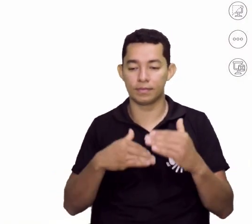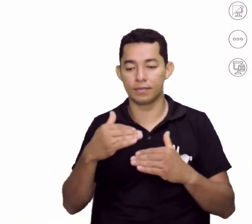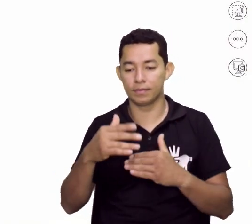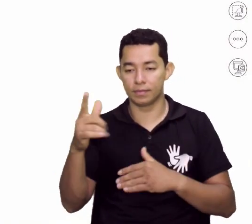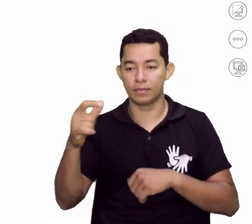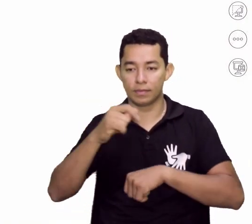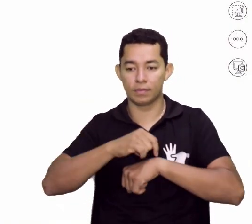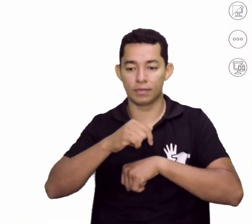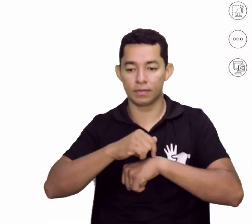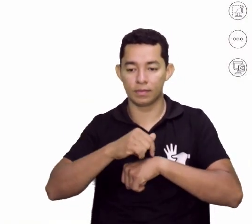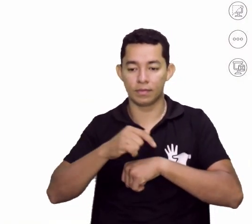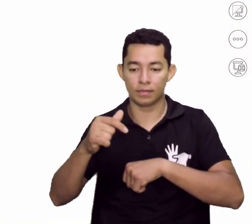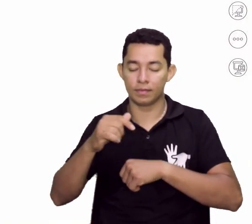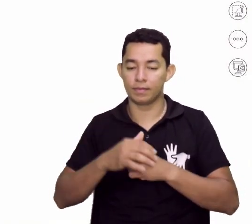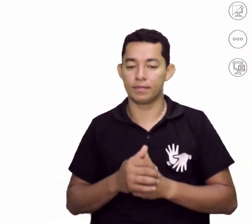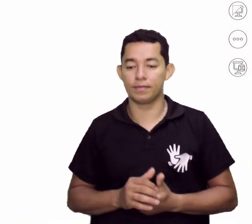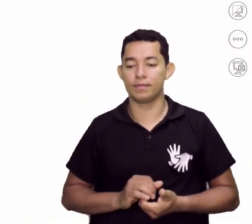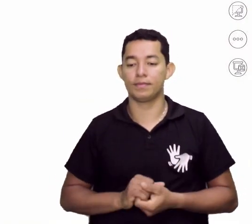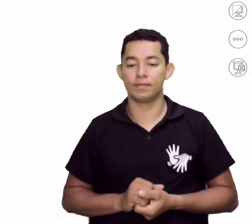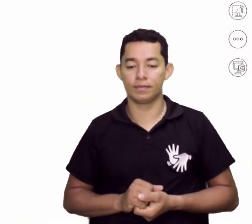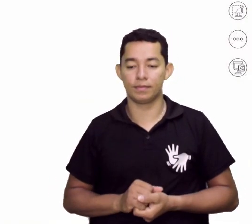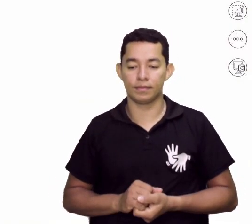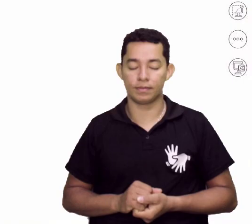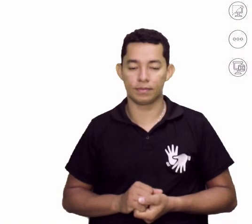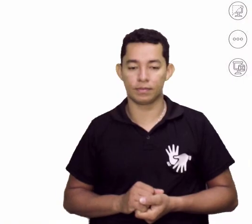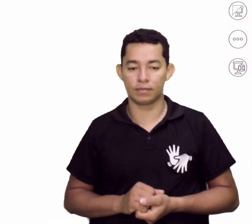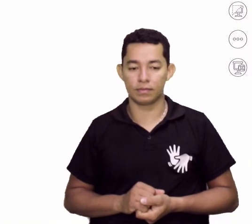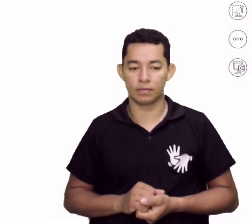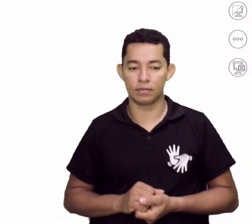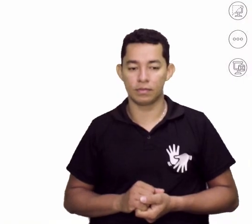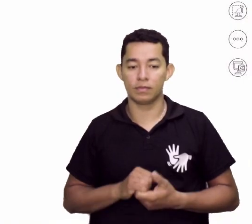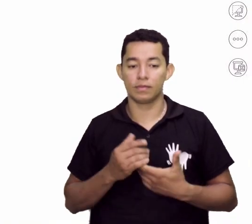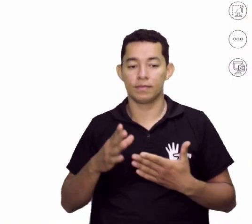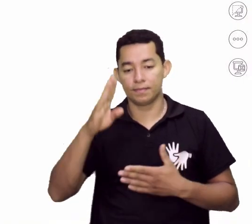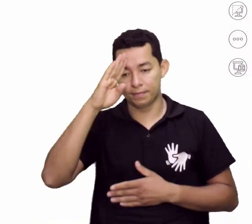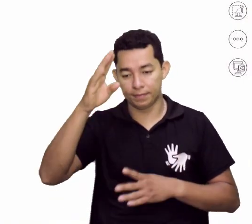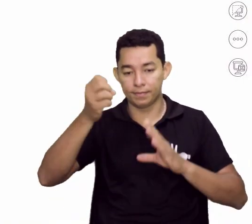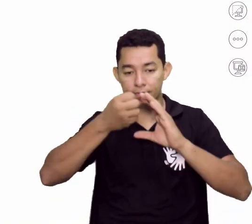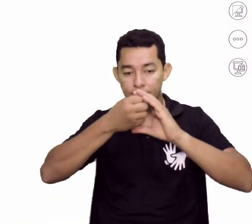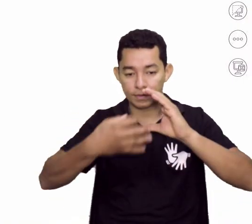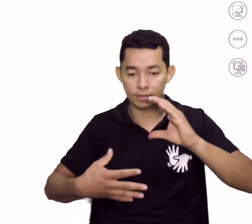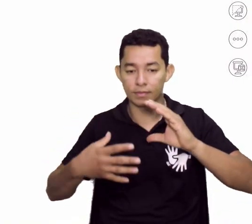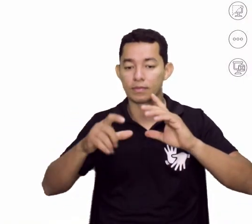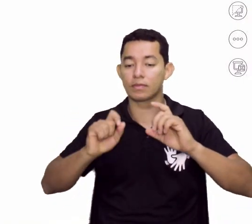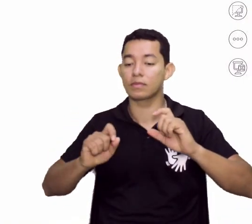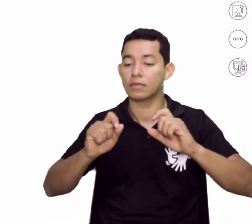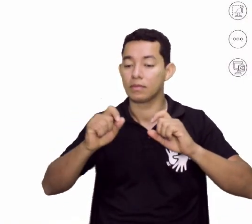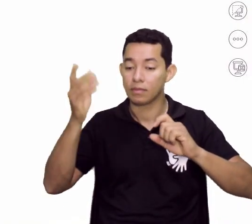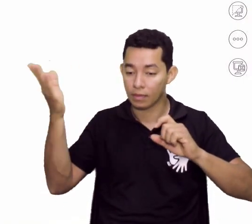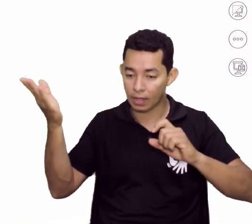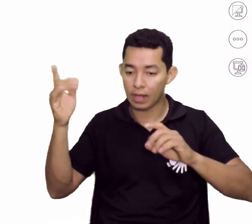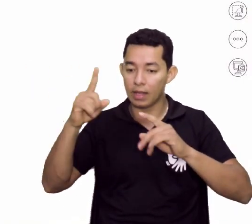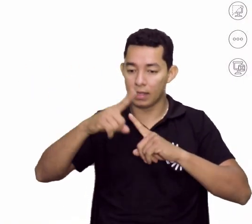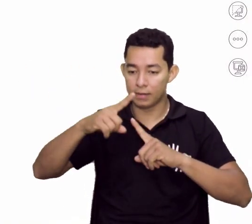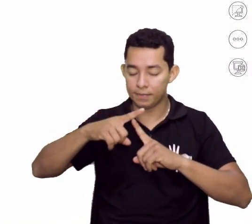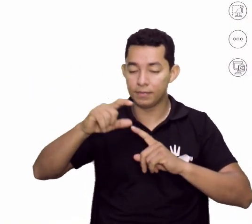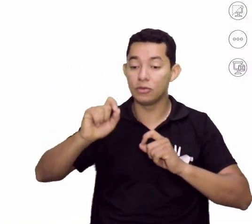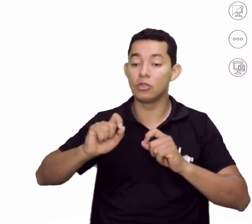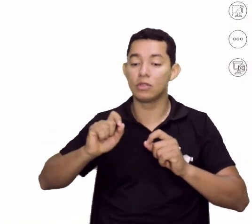época que o Sigmund Freud, ok? As principais características das obras